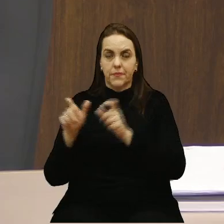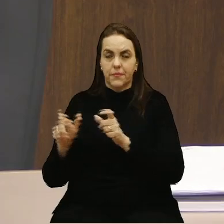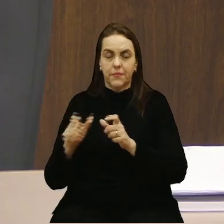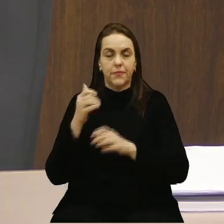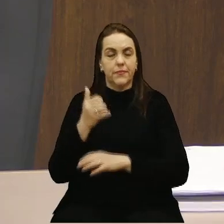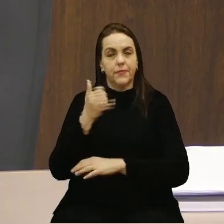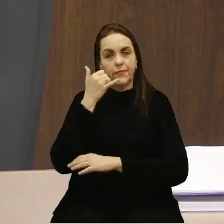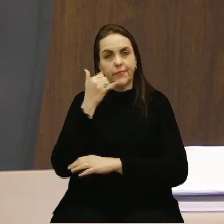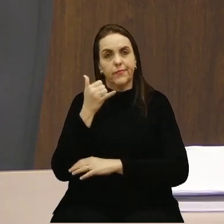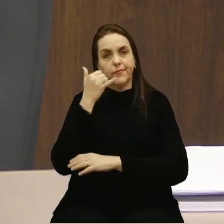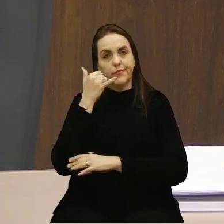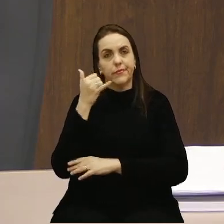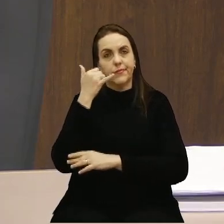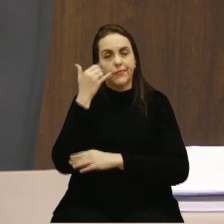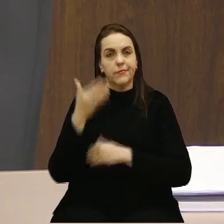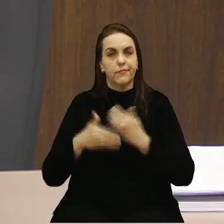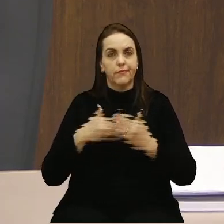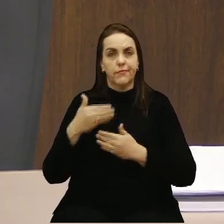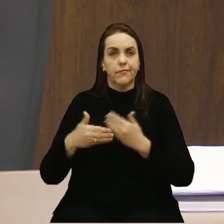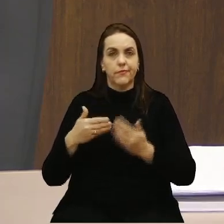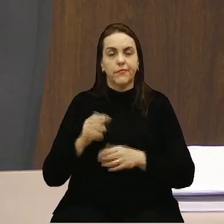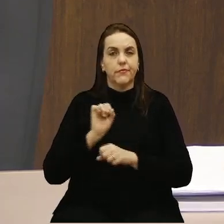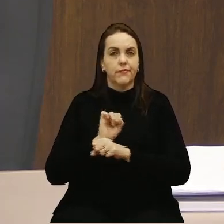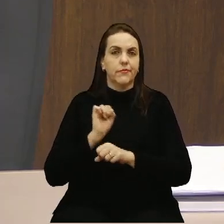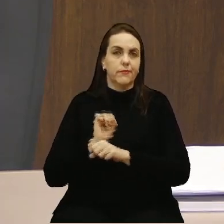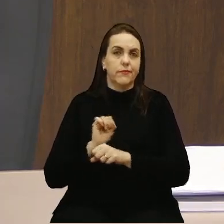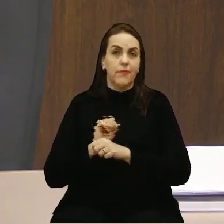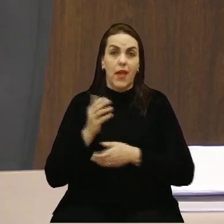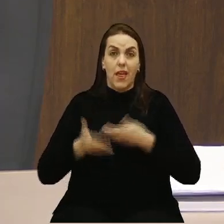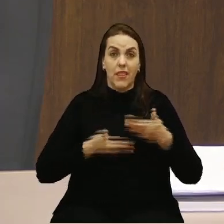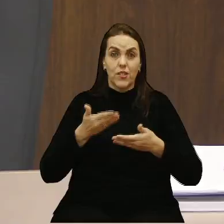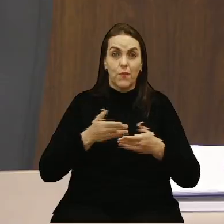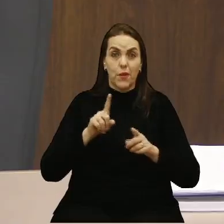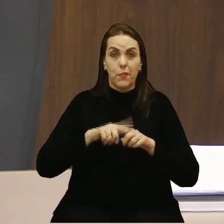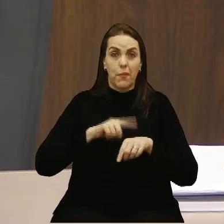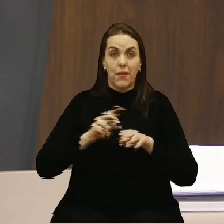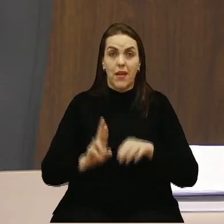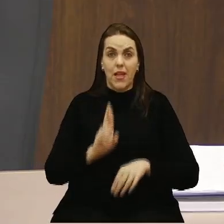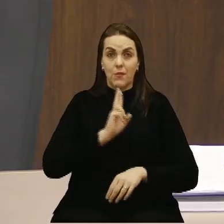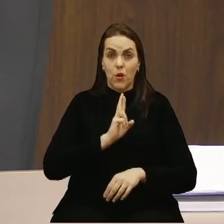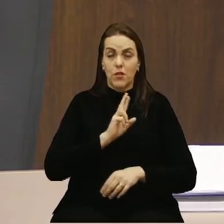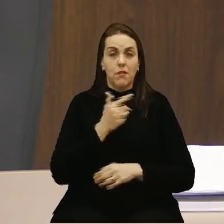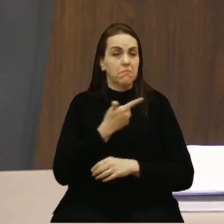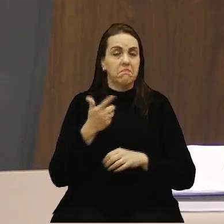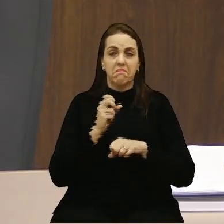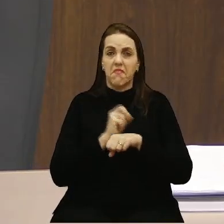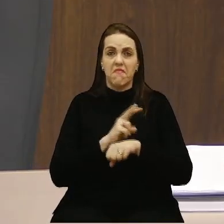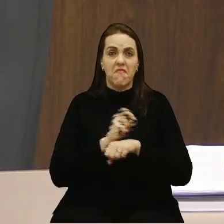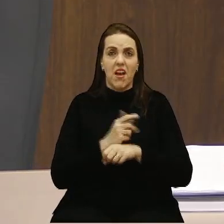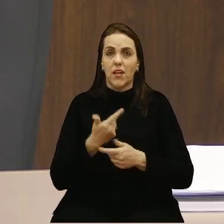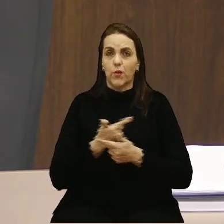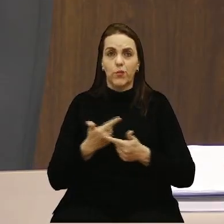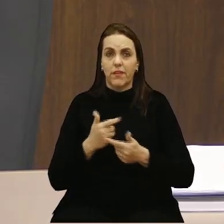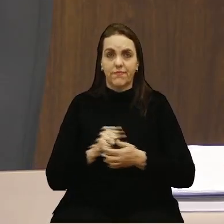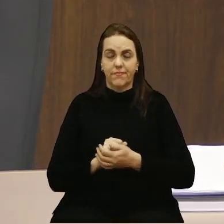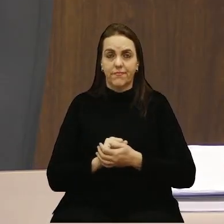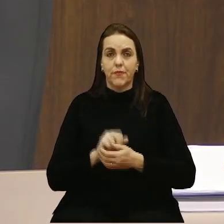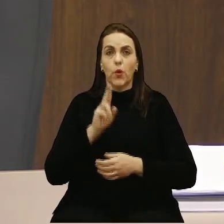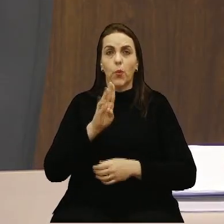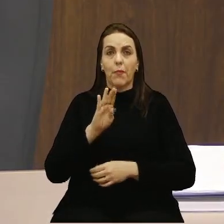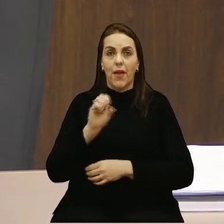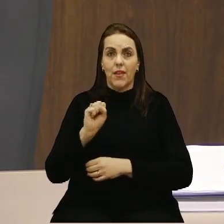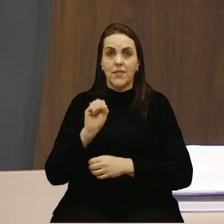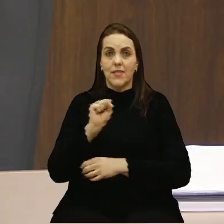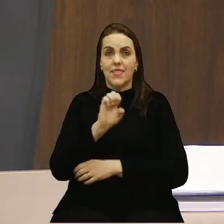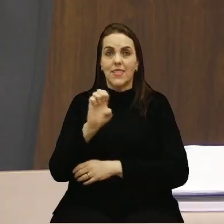ligarem. Quando são atendidas, qual que é a resposta? Já não tem mais vagas. Lá na UBS do Serrano ainda funciona